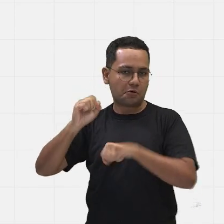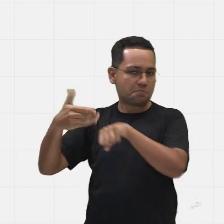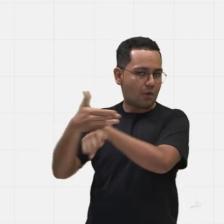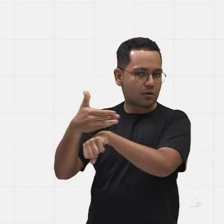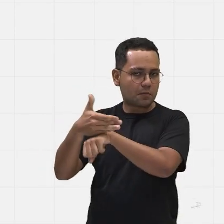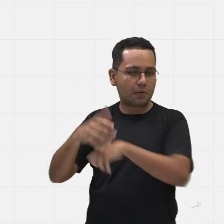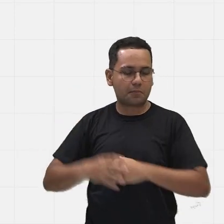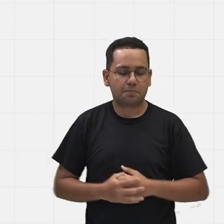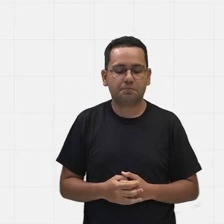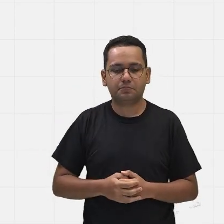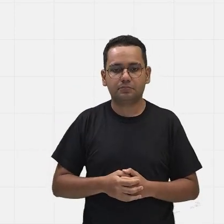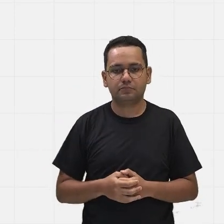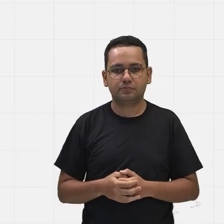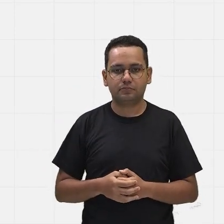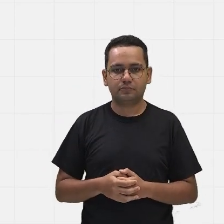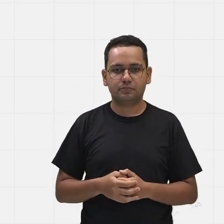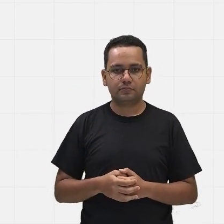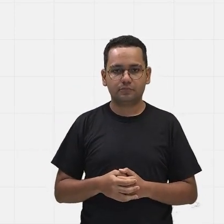Tá.